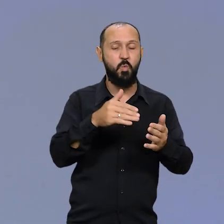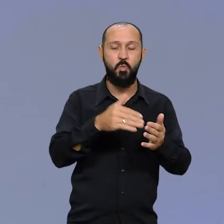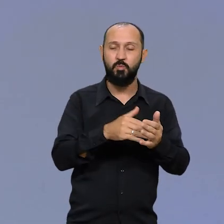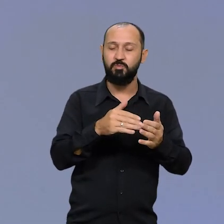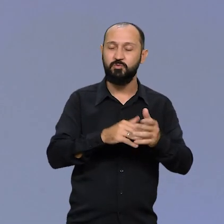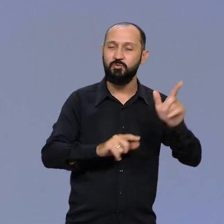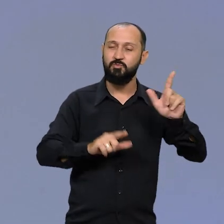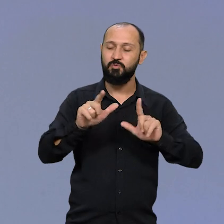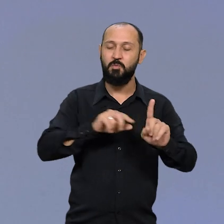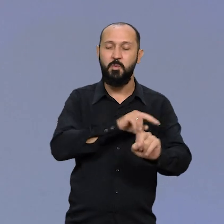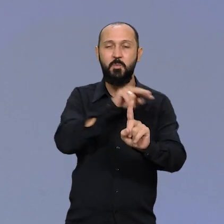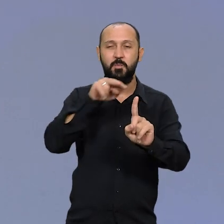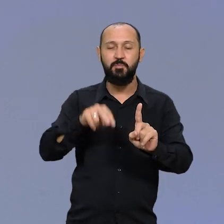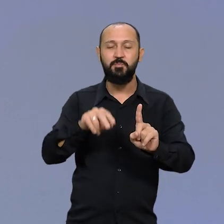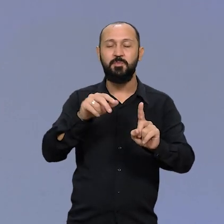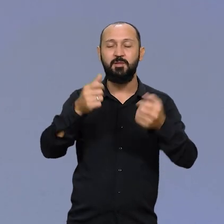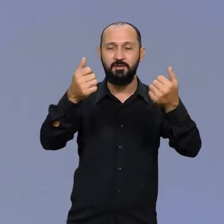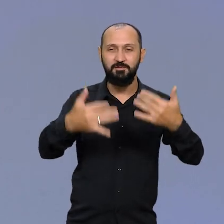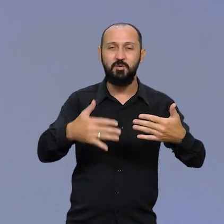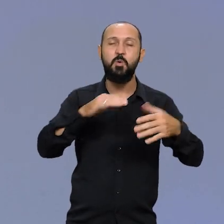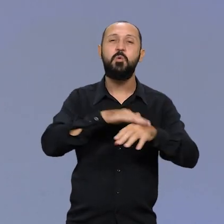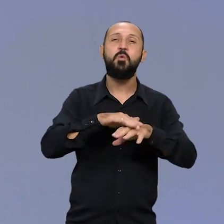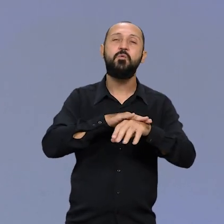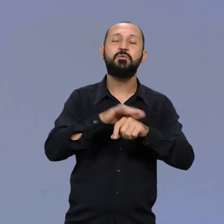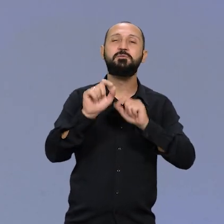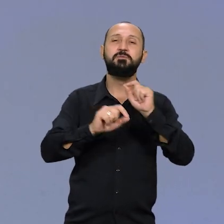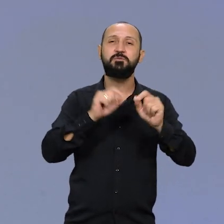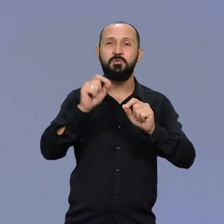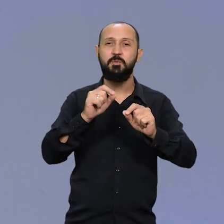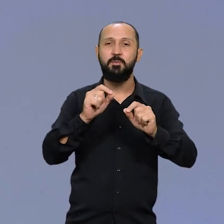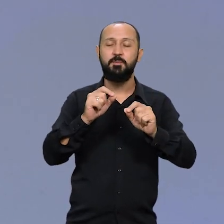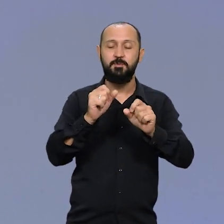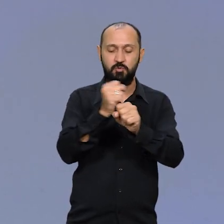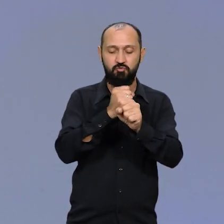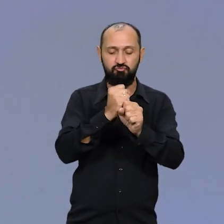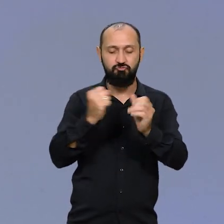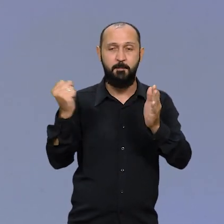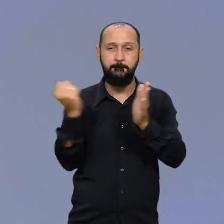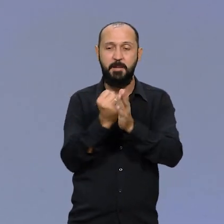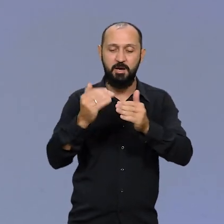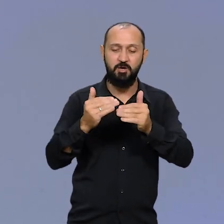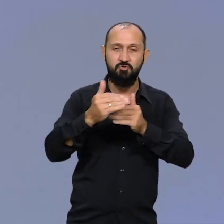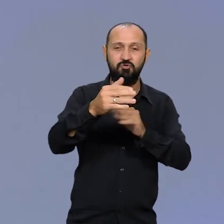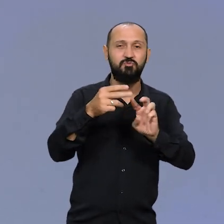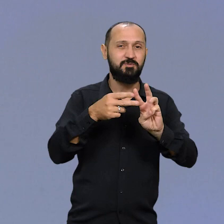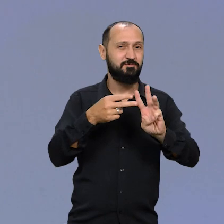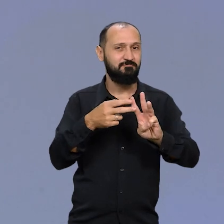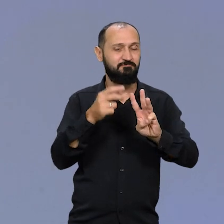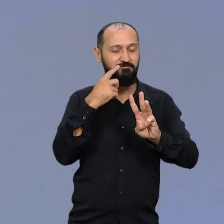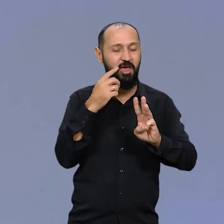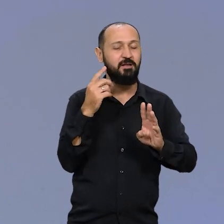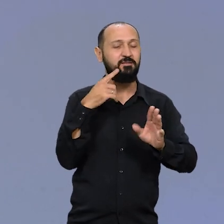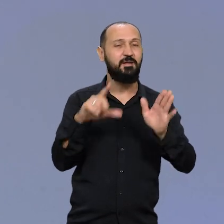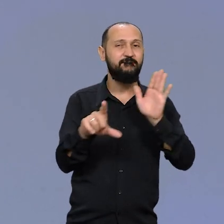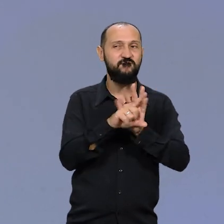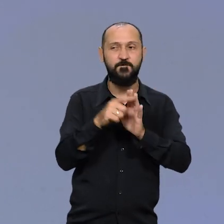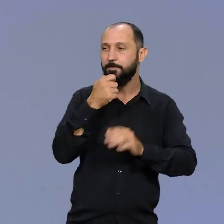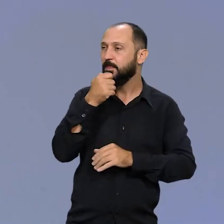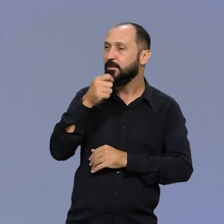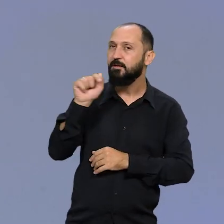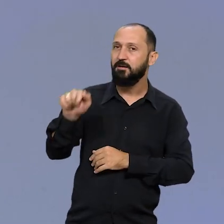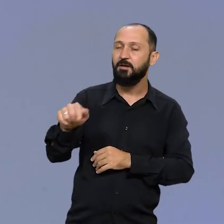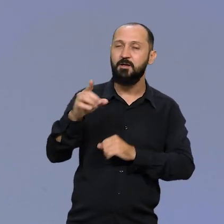dirá 2/3? 1/3 do estado do Mato Grosso do Sul, no Cone Sul, no coração da produção agro do nosso estado, é uma